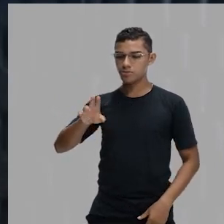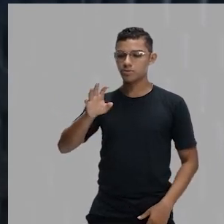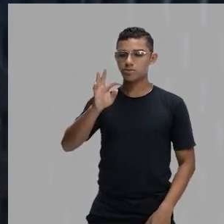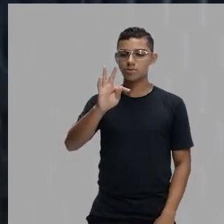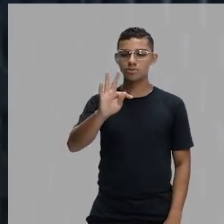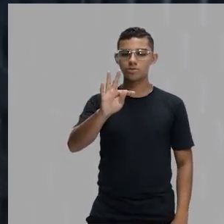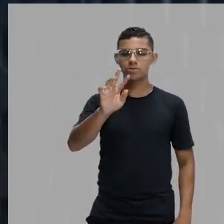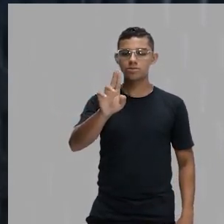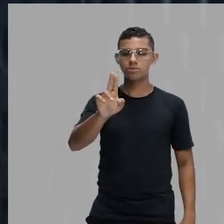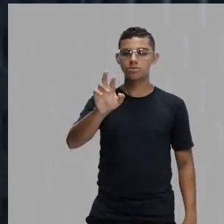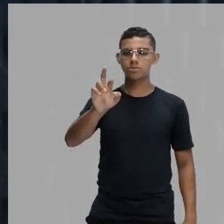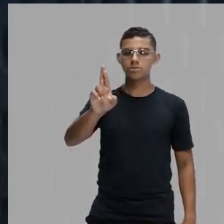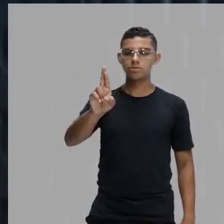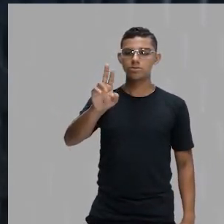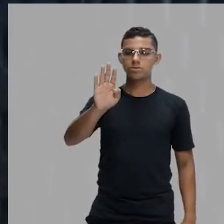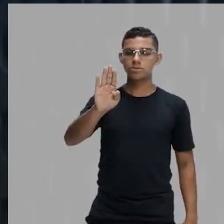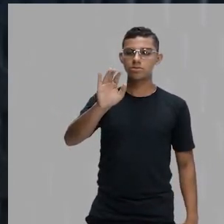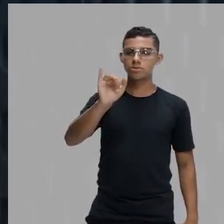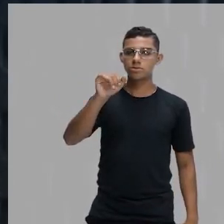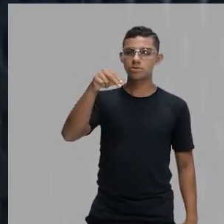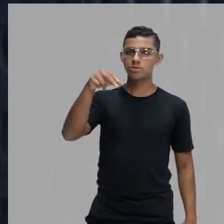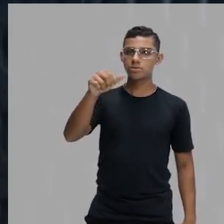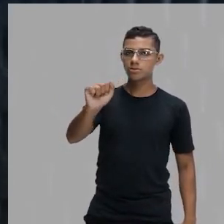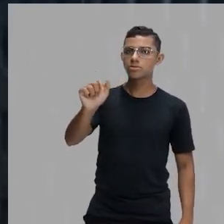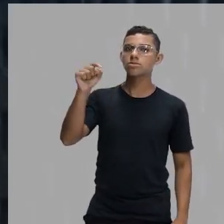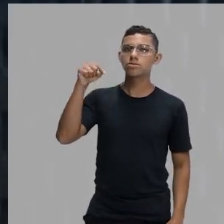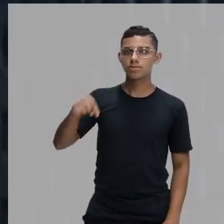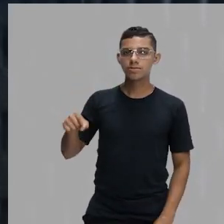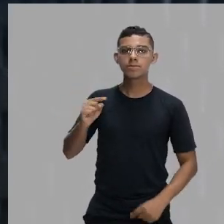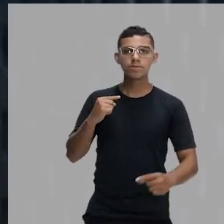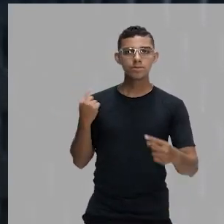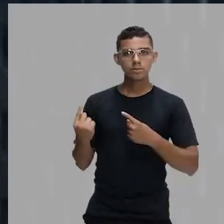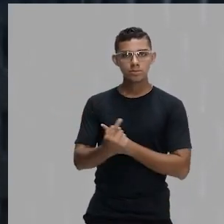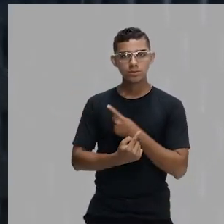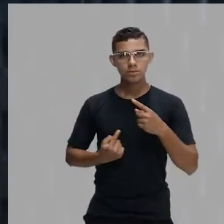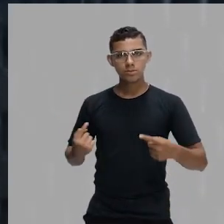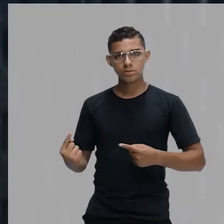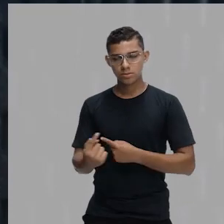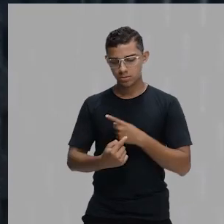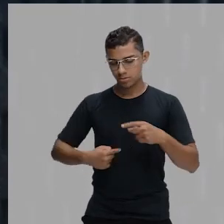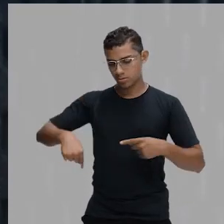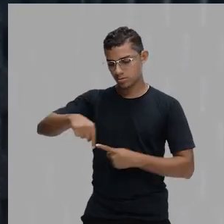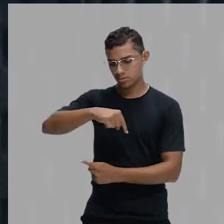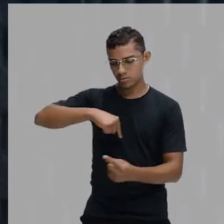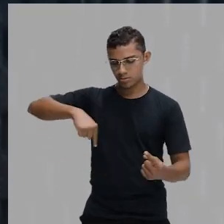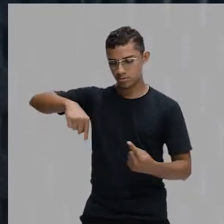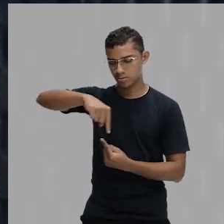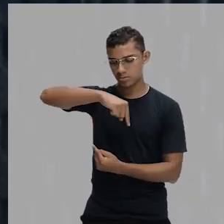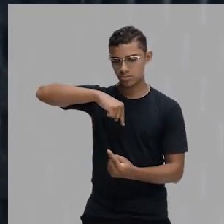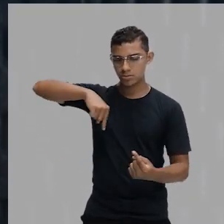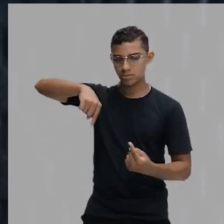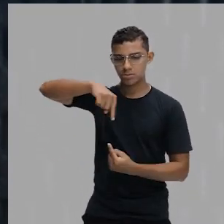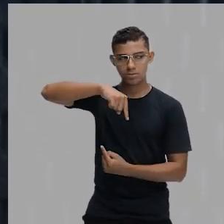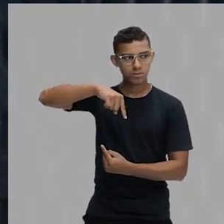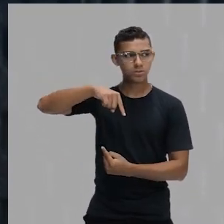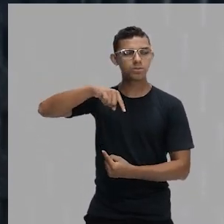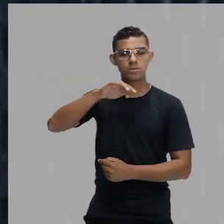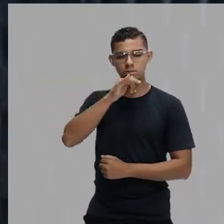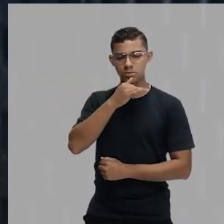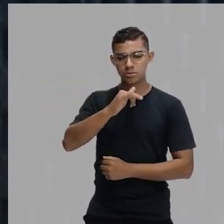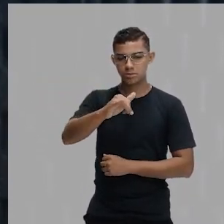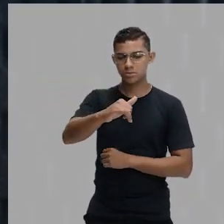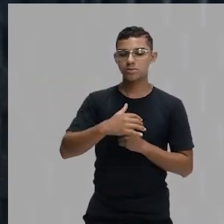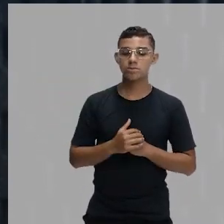cinética, que é a energia do movimento ali, da velocidade desse movimento, em energia elétrica, certo? No caso do 2,